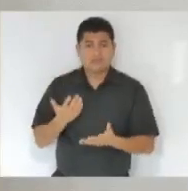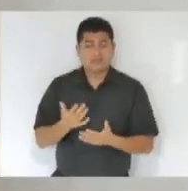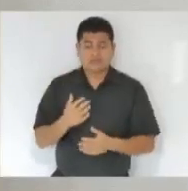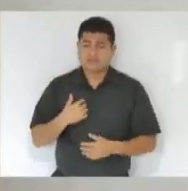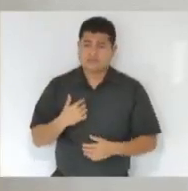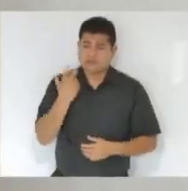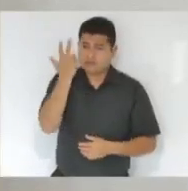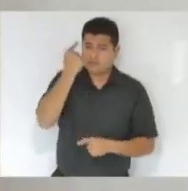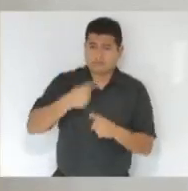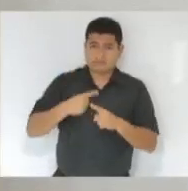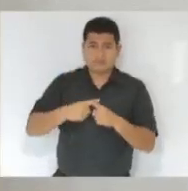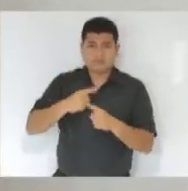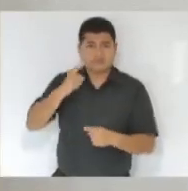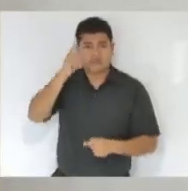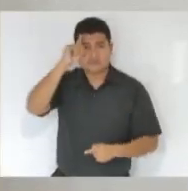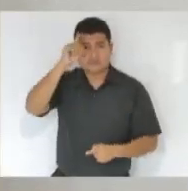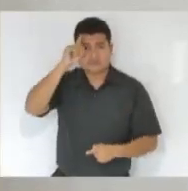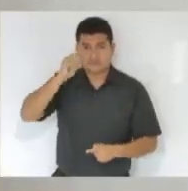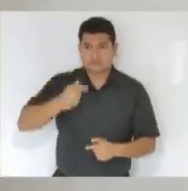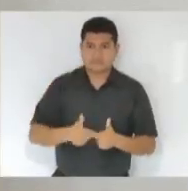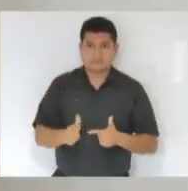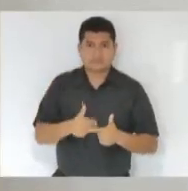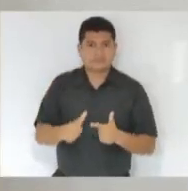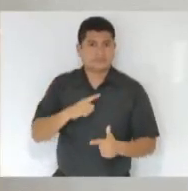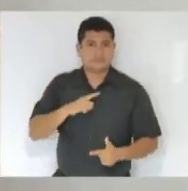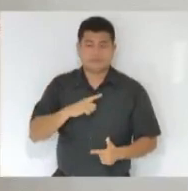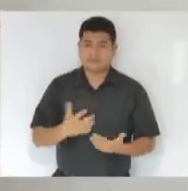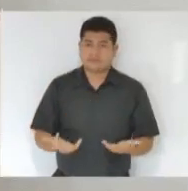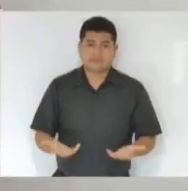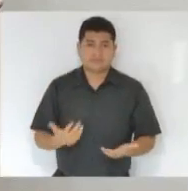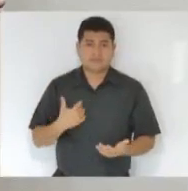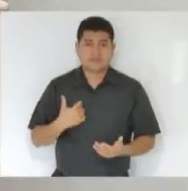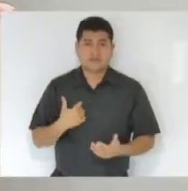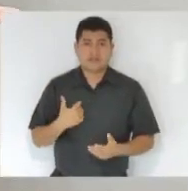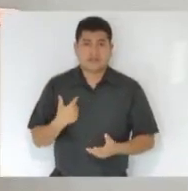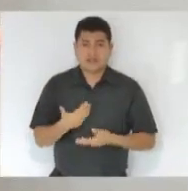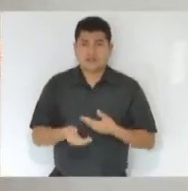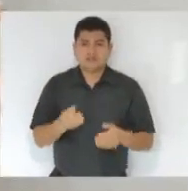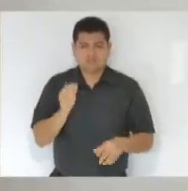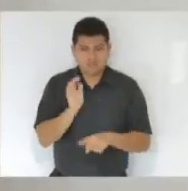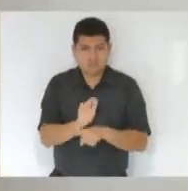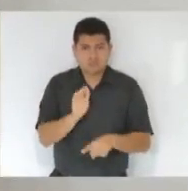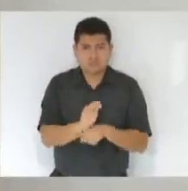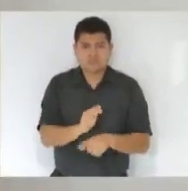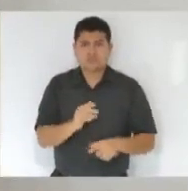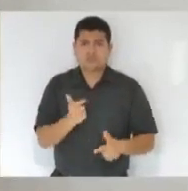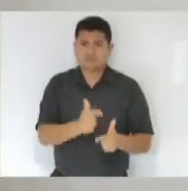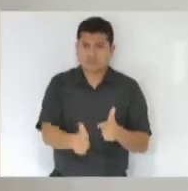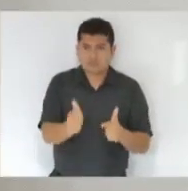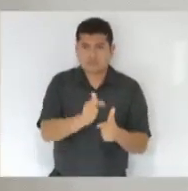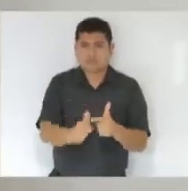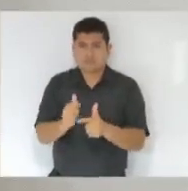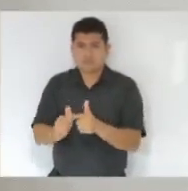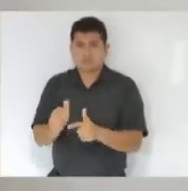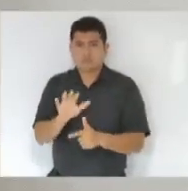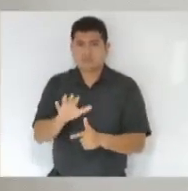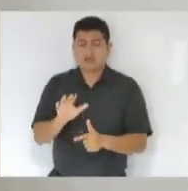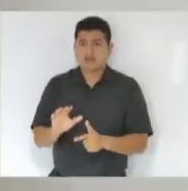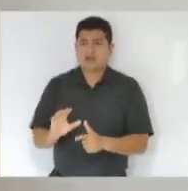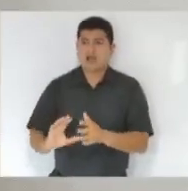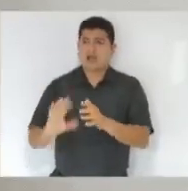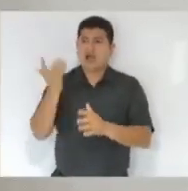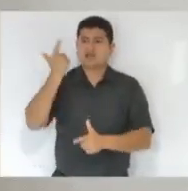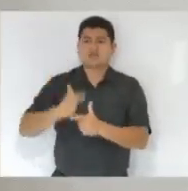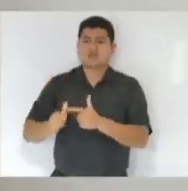tudo é que, ao tratar apenas dos sintomas, deixamos de tratar da causa disso tudo. Só colocamos